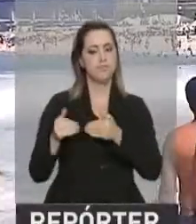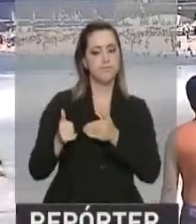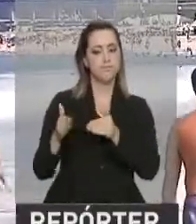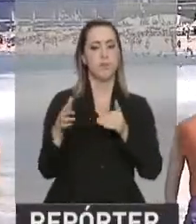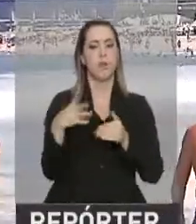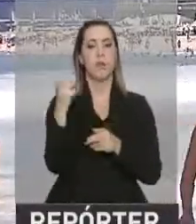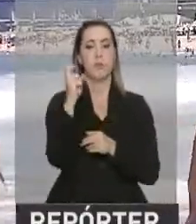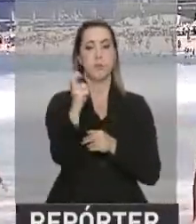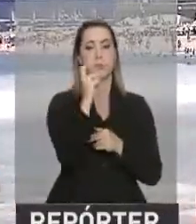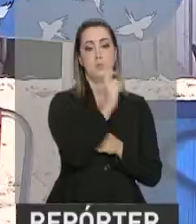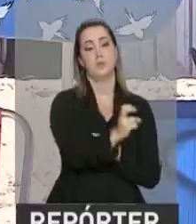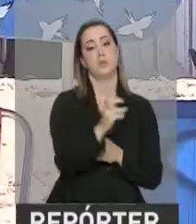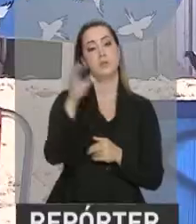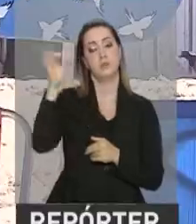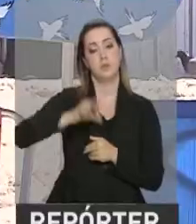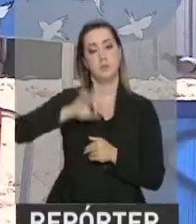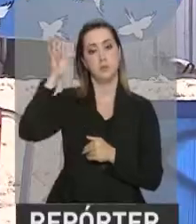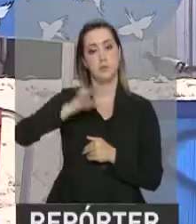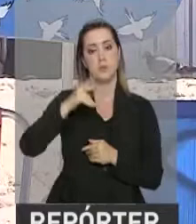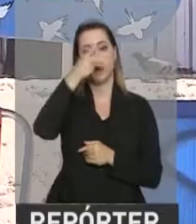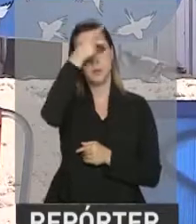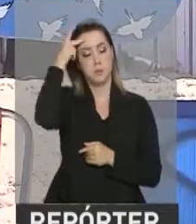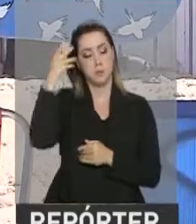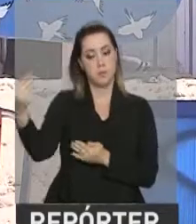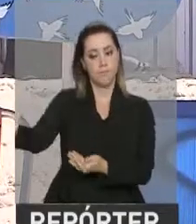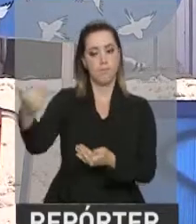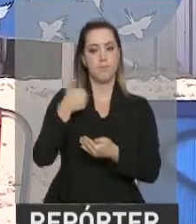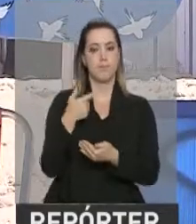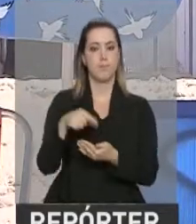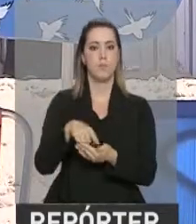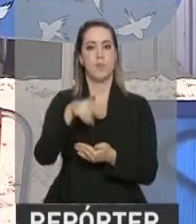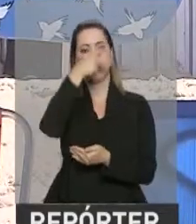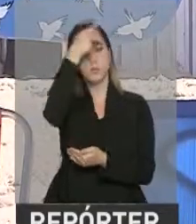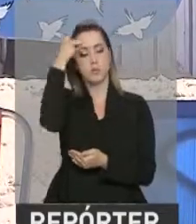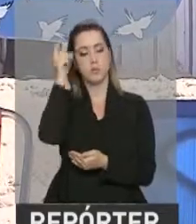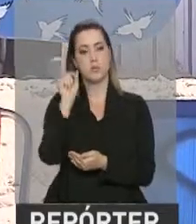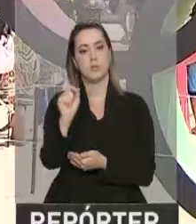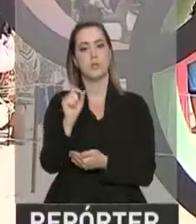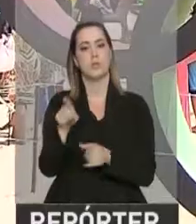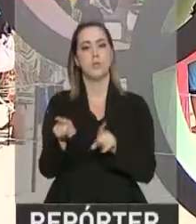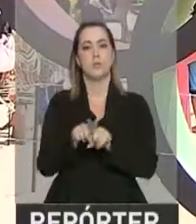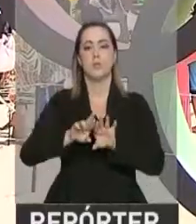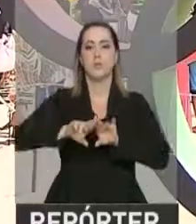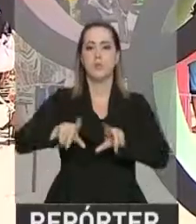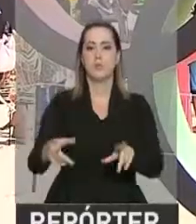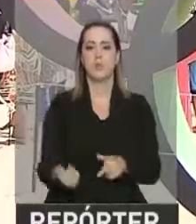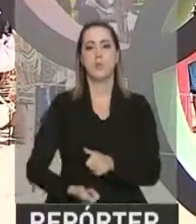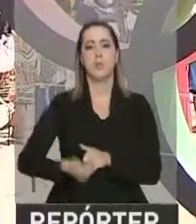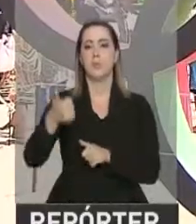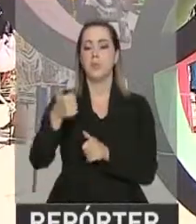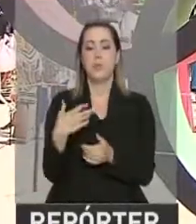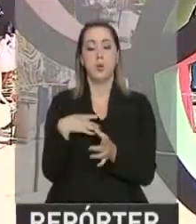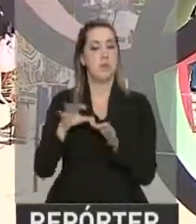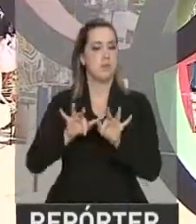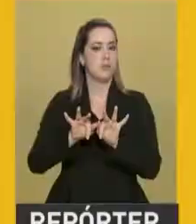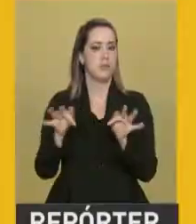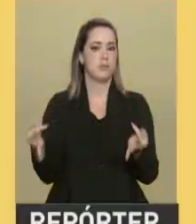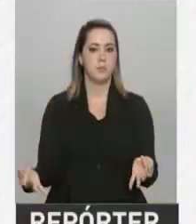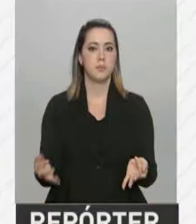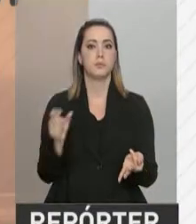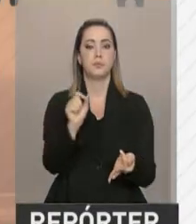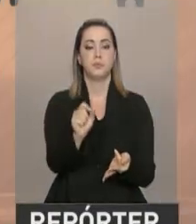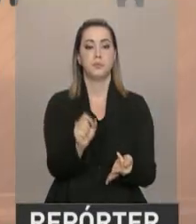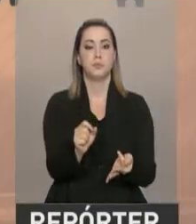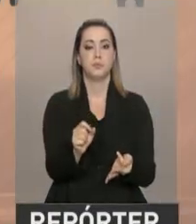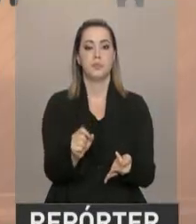55 por cento o número de estrangeiros com origem desses países que foram beneficiados pela medida em